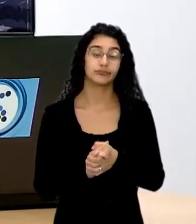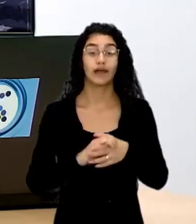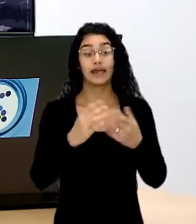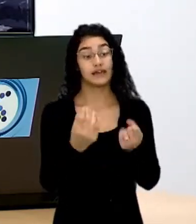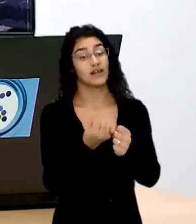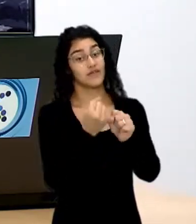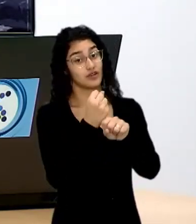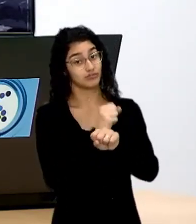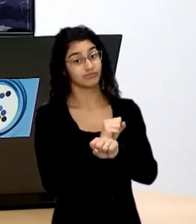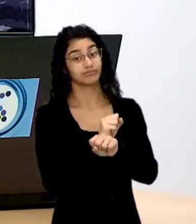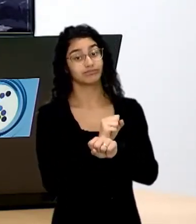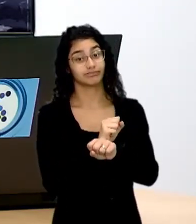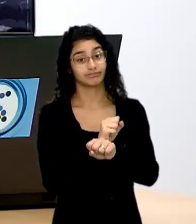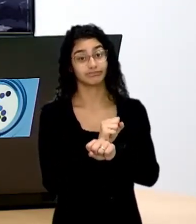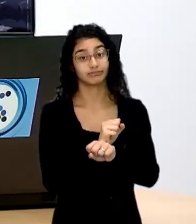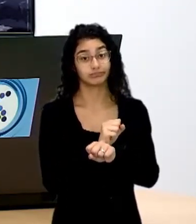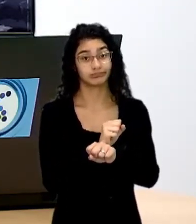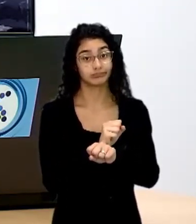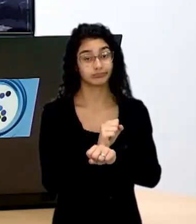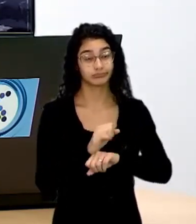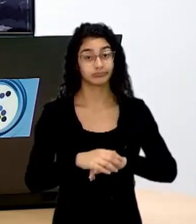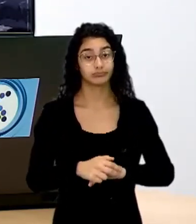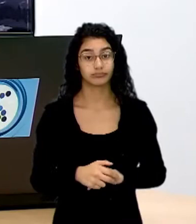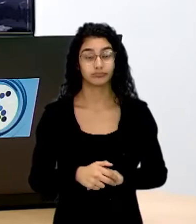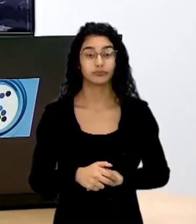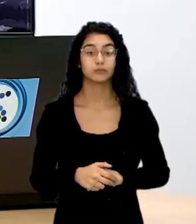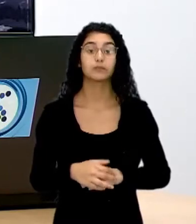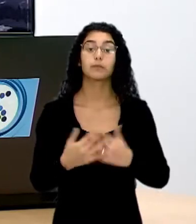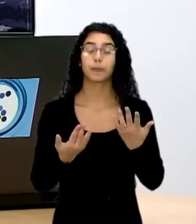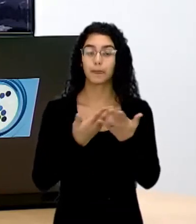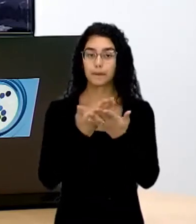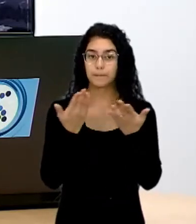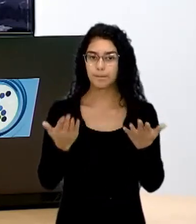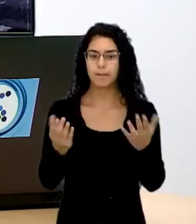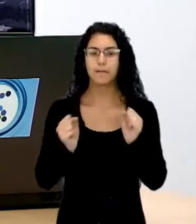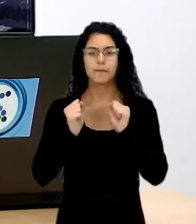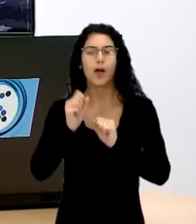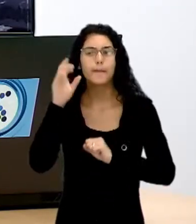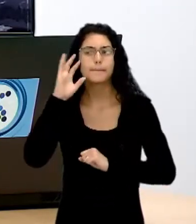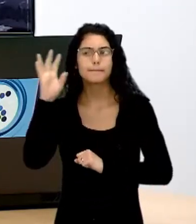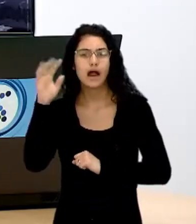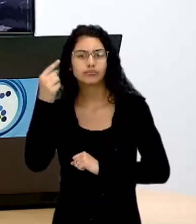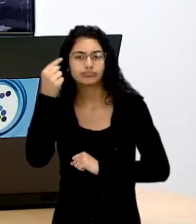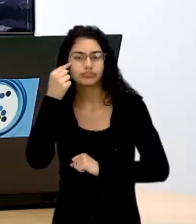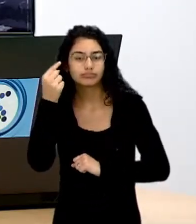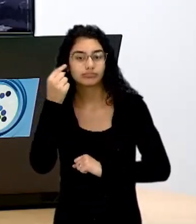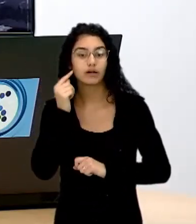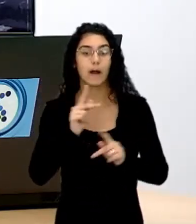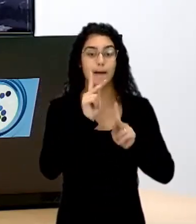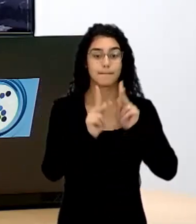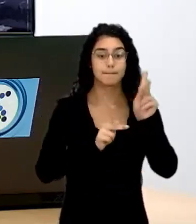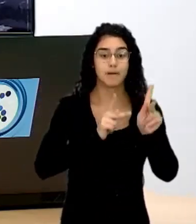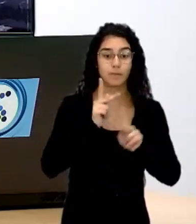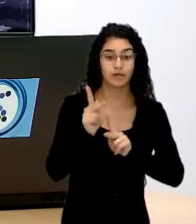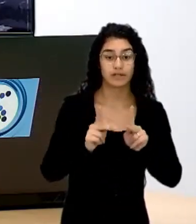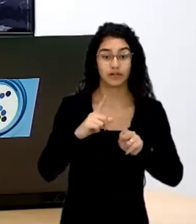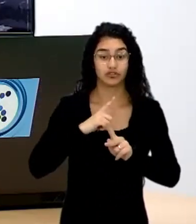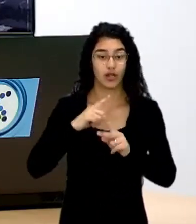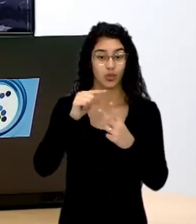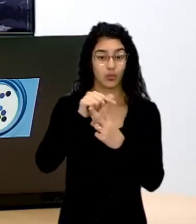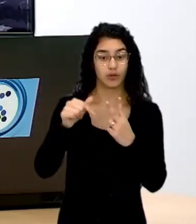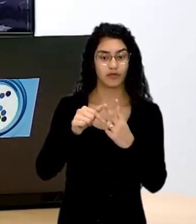escravidão ali. E, como você pode imaginar, essas populações Herero e Namas, eles